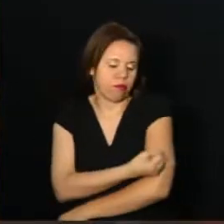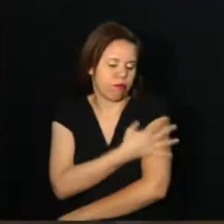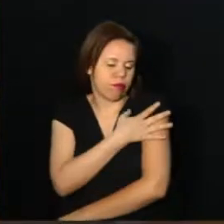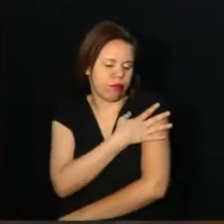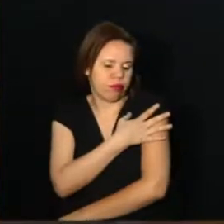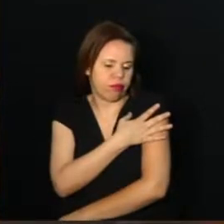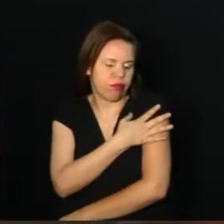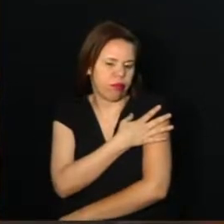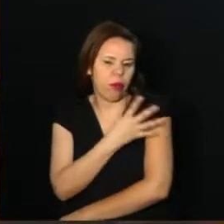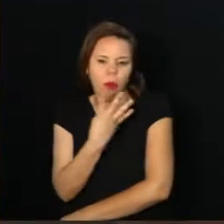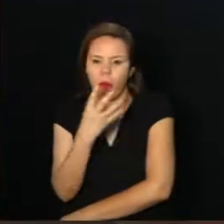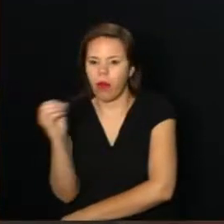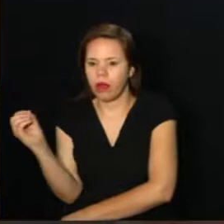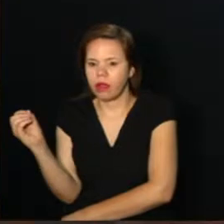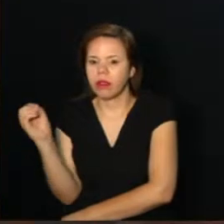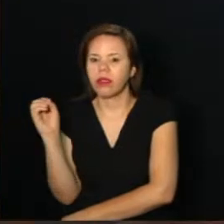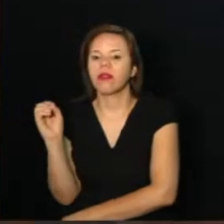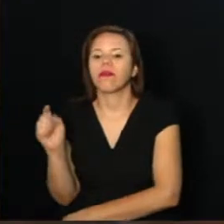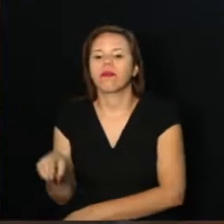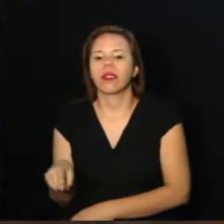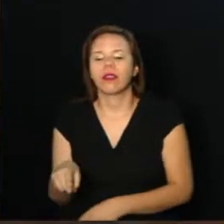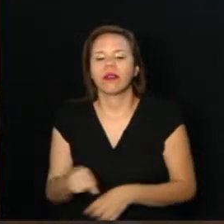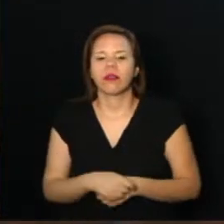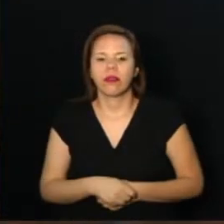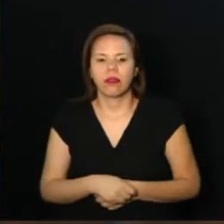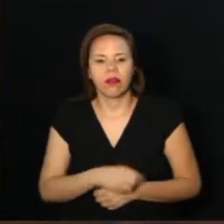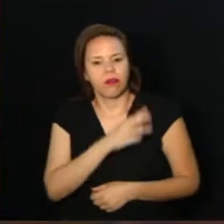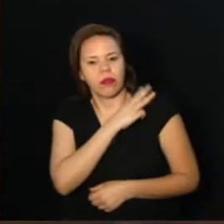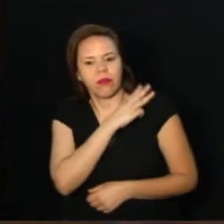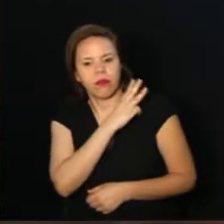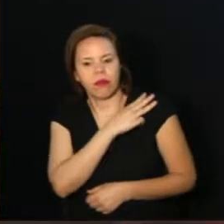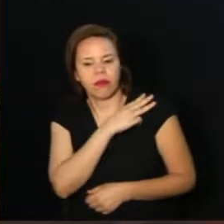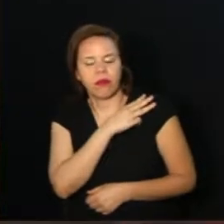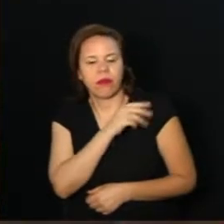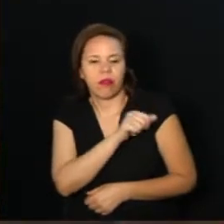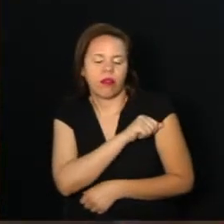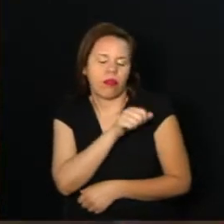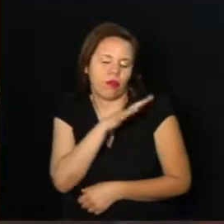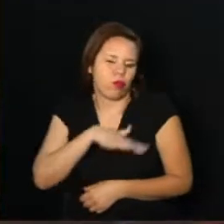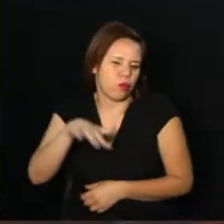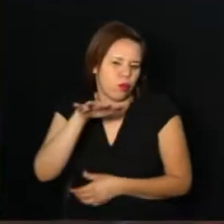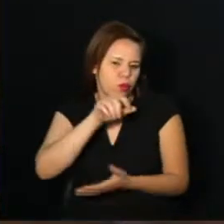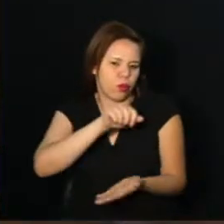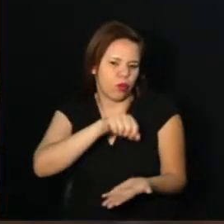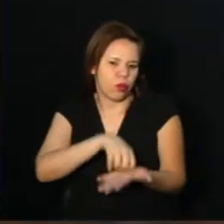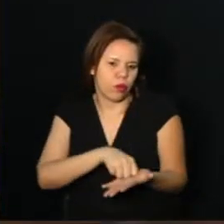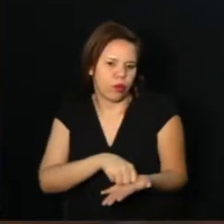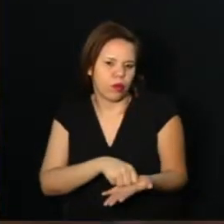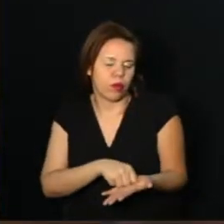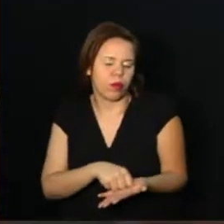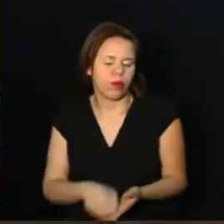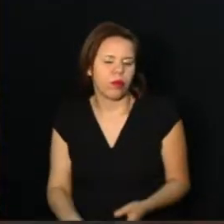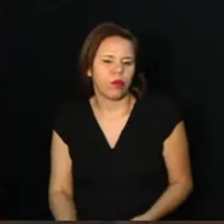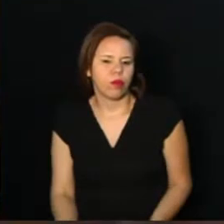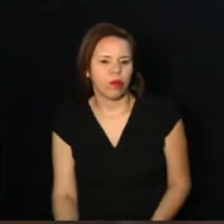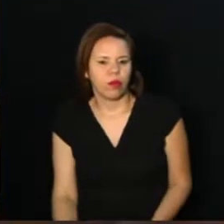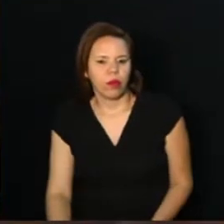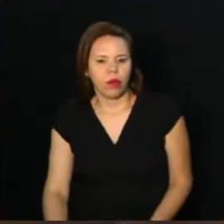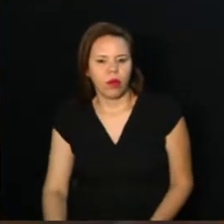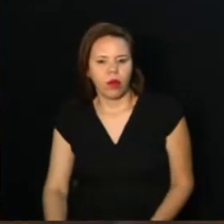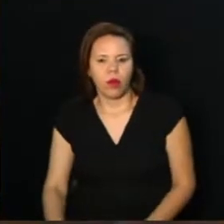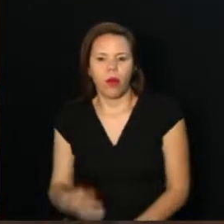torno de 40 mil na escola de ensino médio, né? O ensino médio, aproximadamente 41